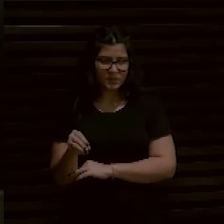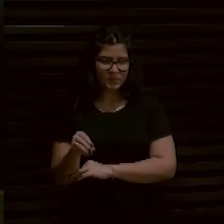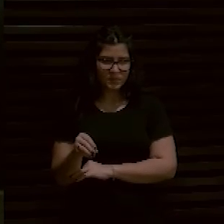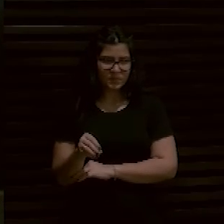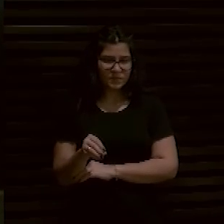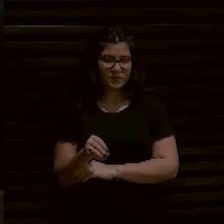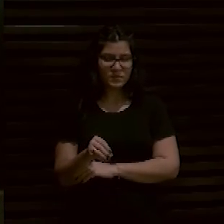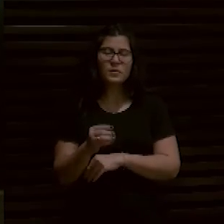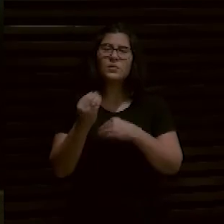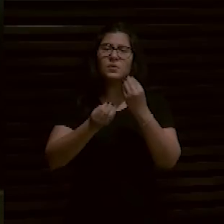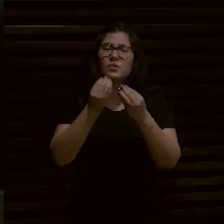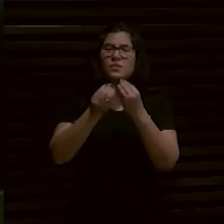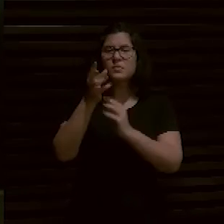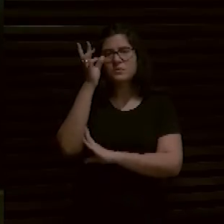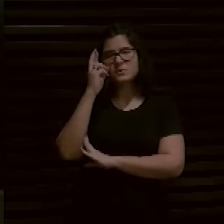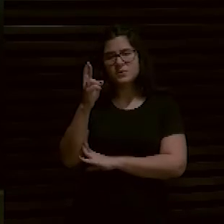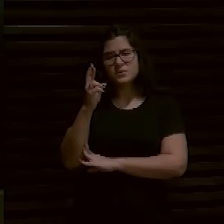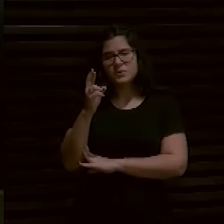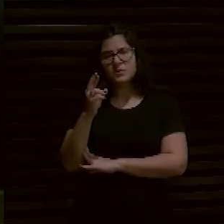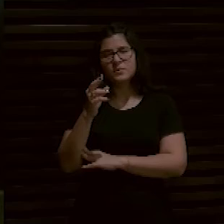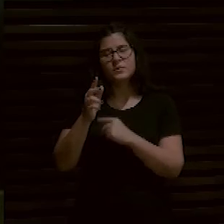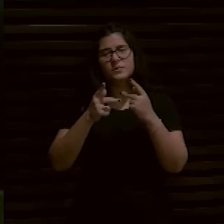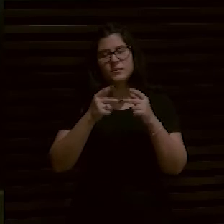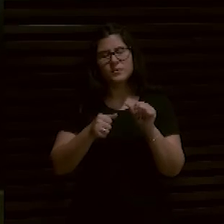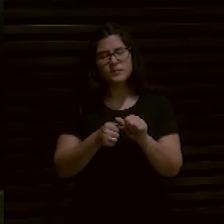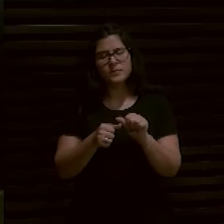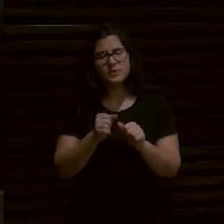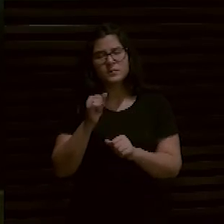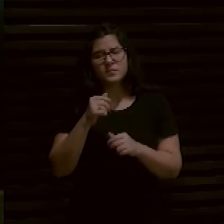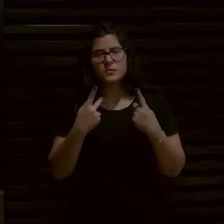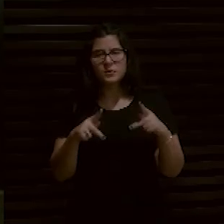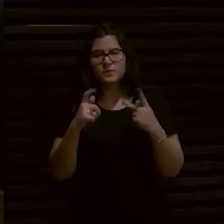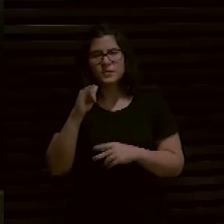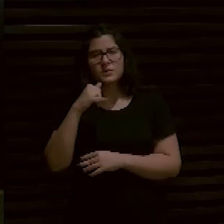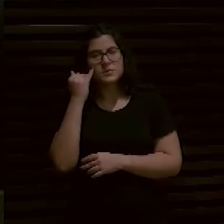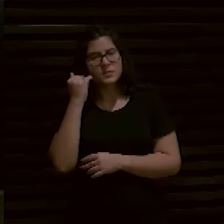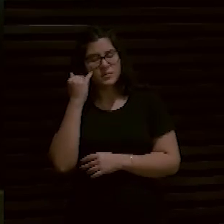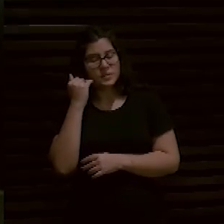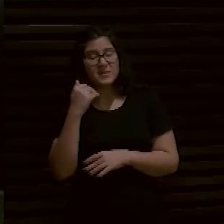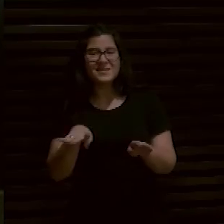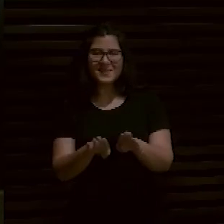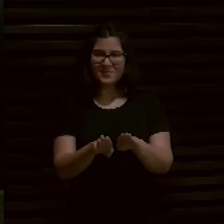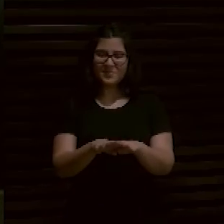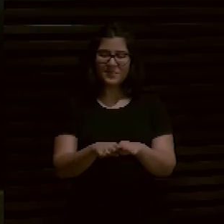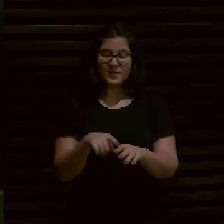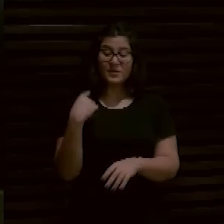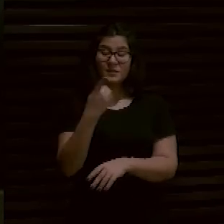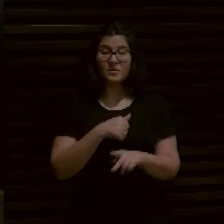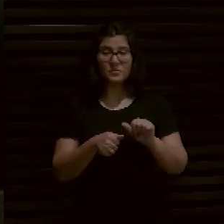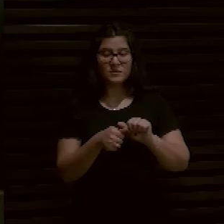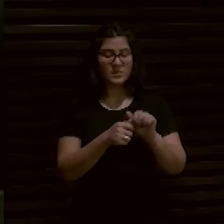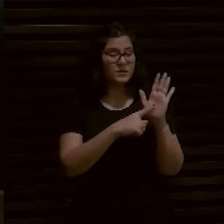Como o Senhor fez ao profeta Jeremias, ele também nos faz enxergar a realidade humana,